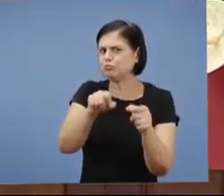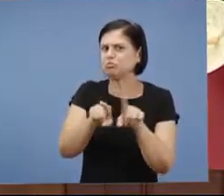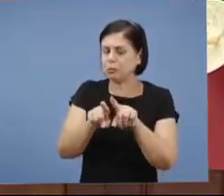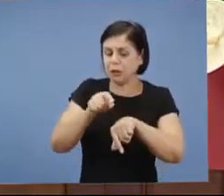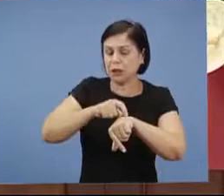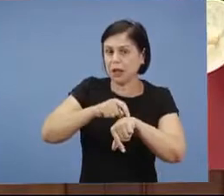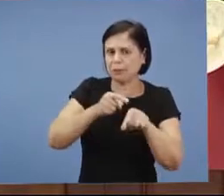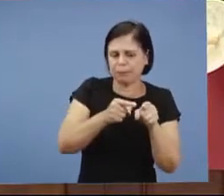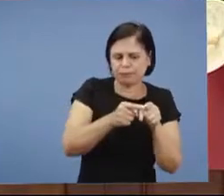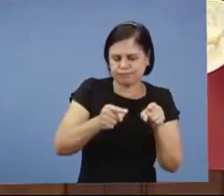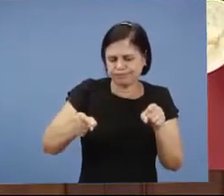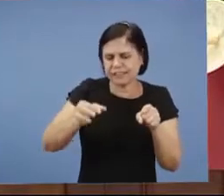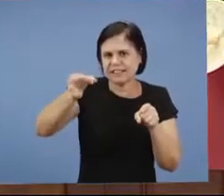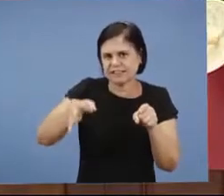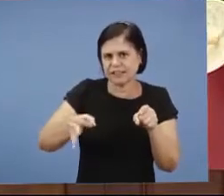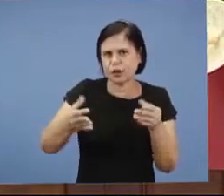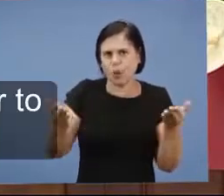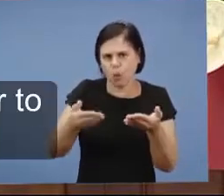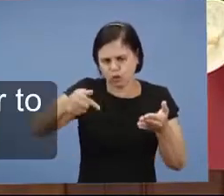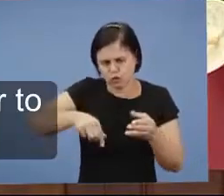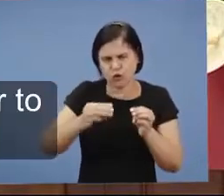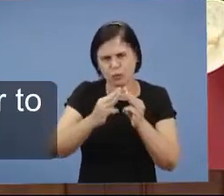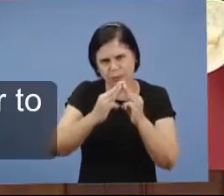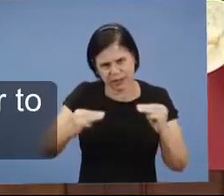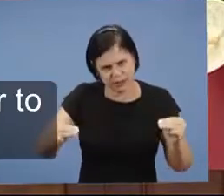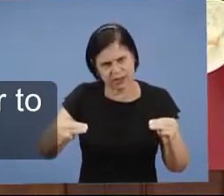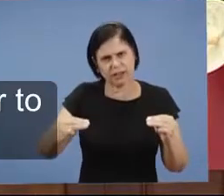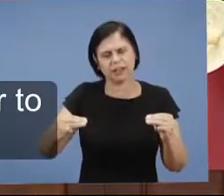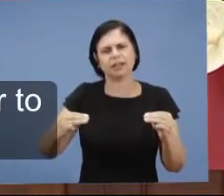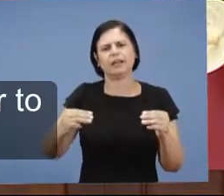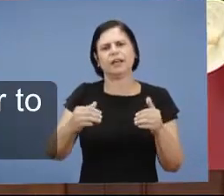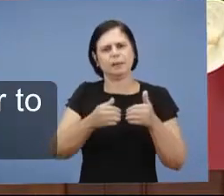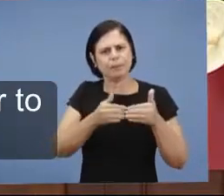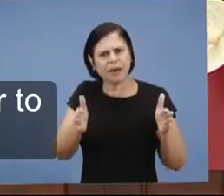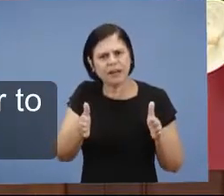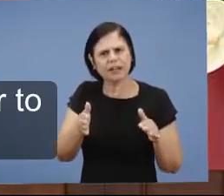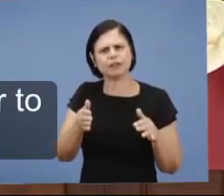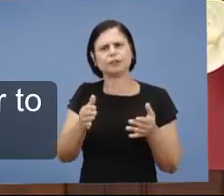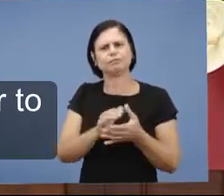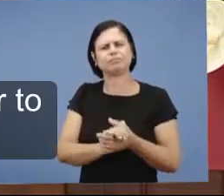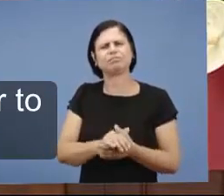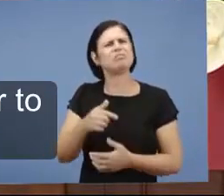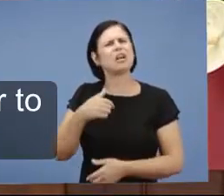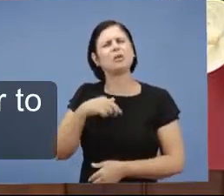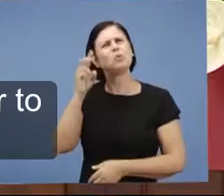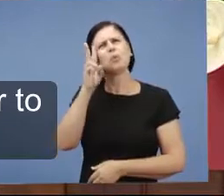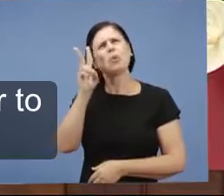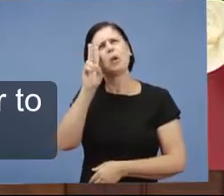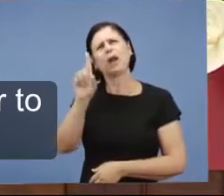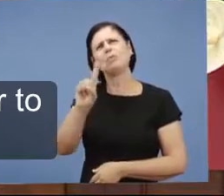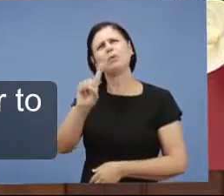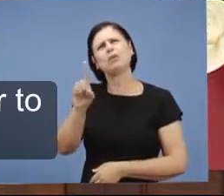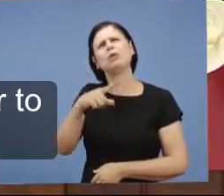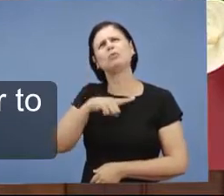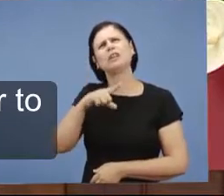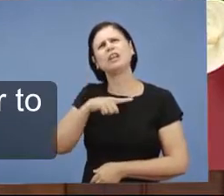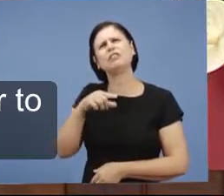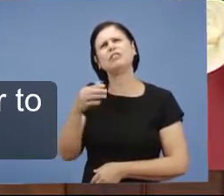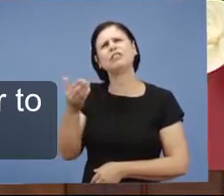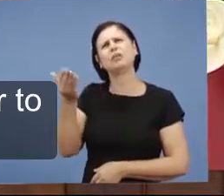tempo. Hoje nós estamos com esse Manaim aberto, já tivemos um evento no Manaim, que eu não me recordo, o irmão até me